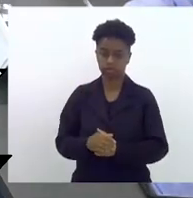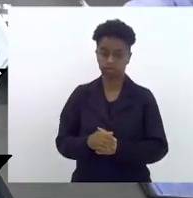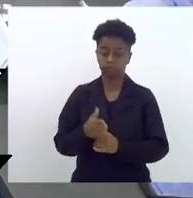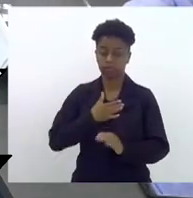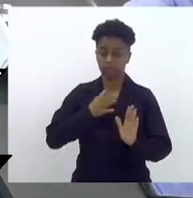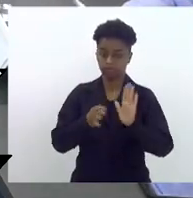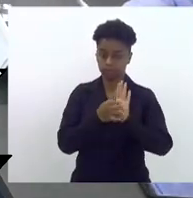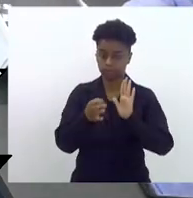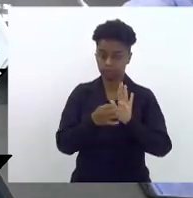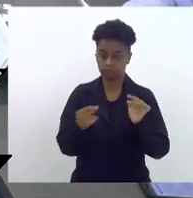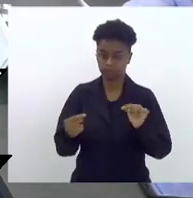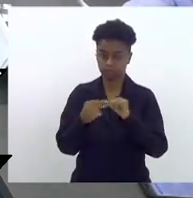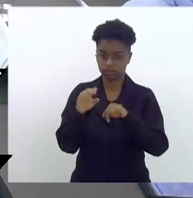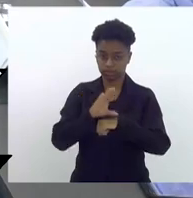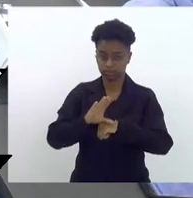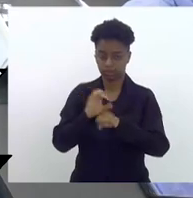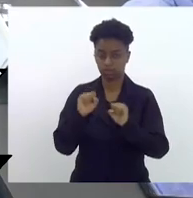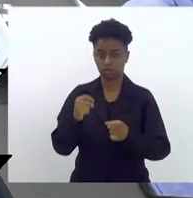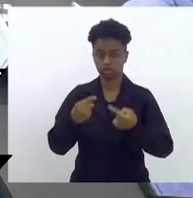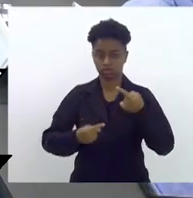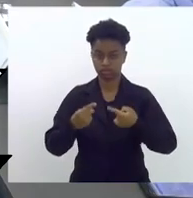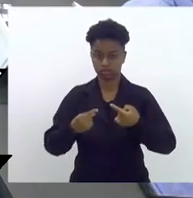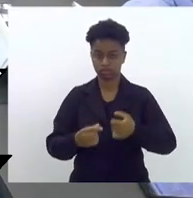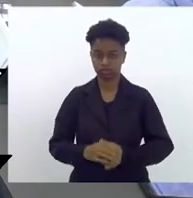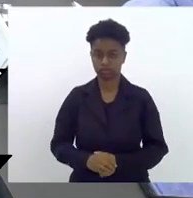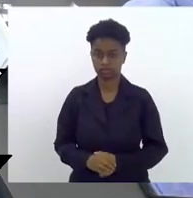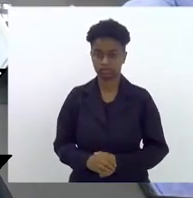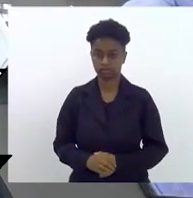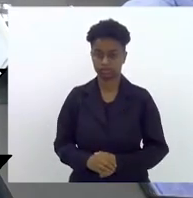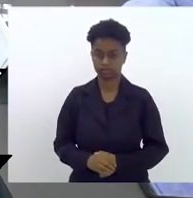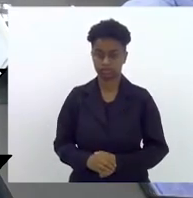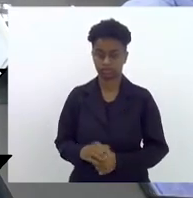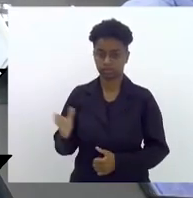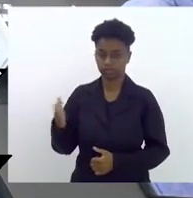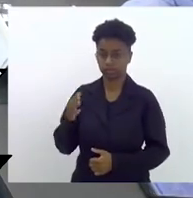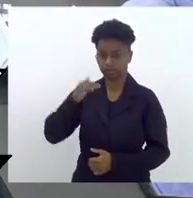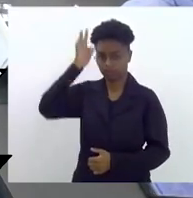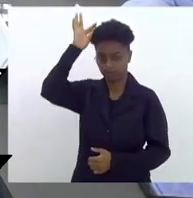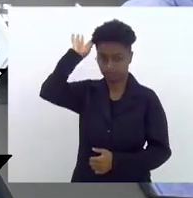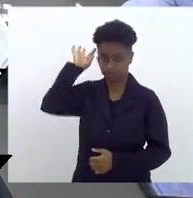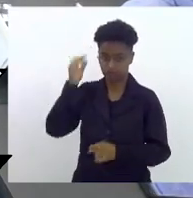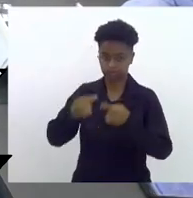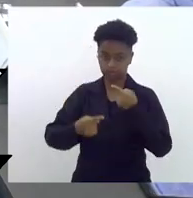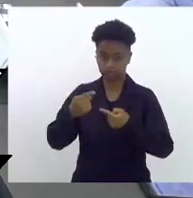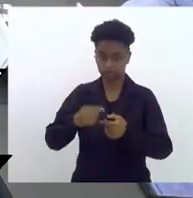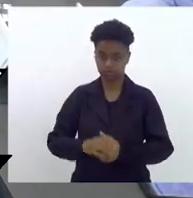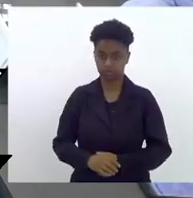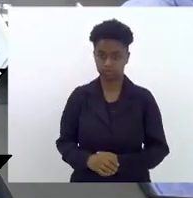constitucionalidade em discussão deputado federal